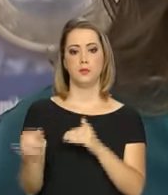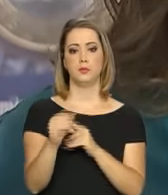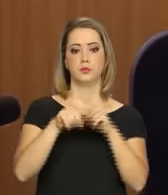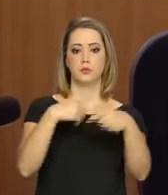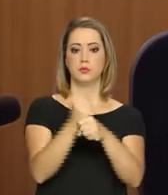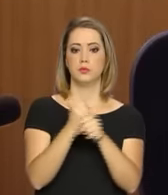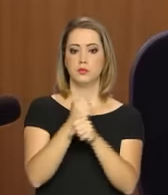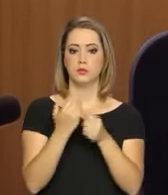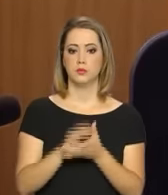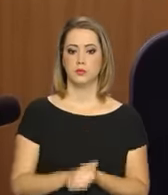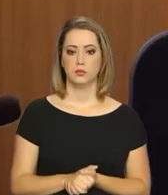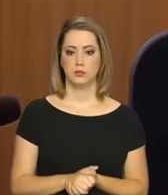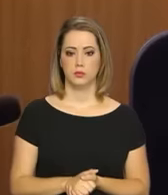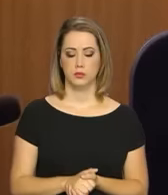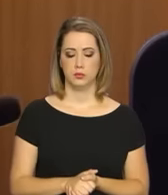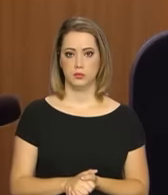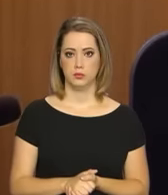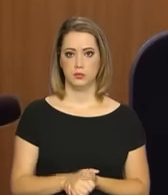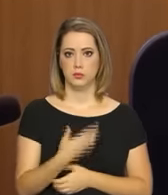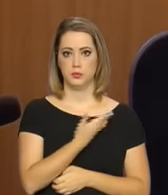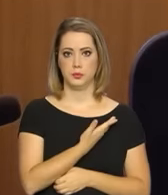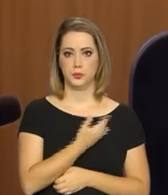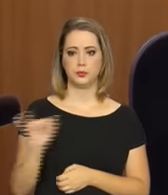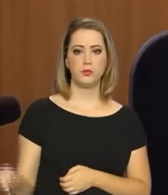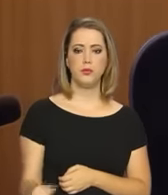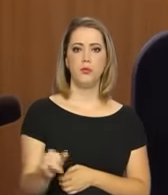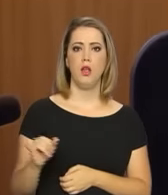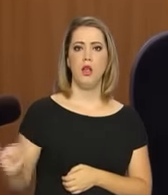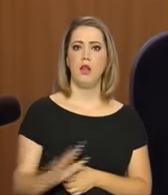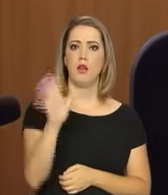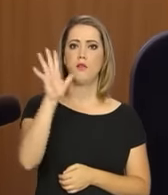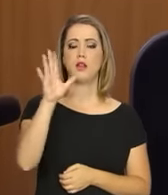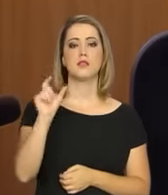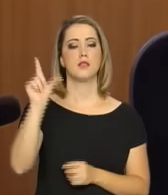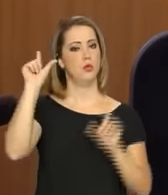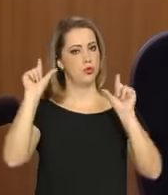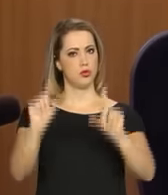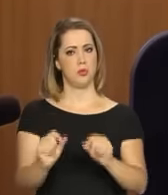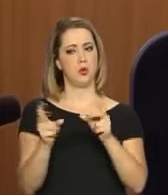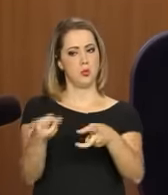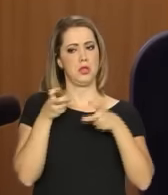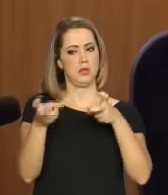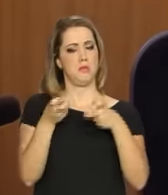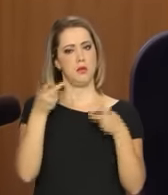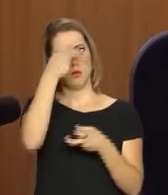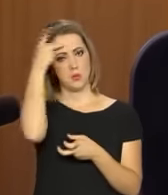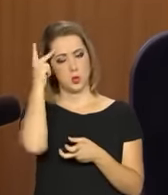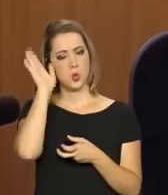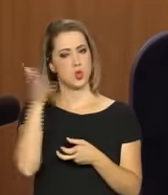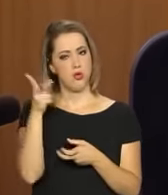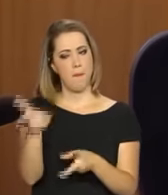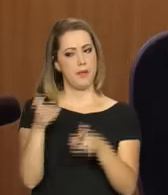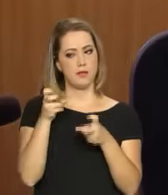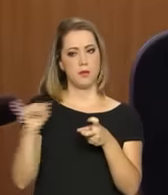do ano que vem essa queda da inflação será percebida pelos consumidores Imagino que já esteja sendo percebida n